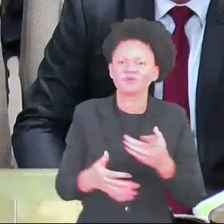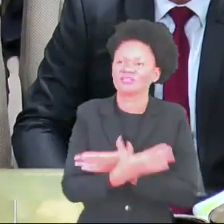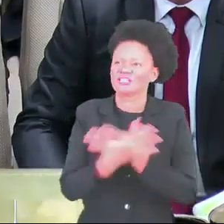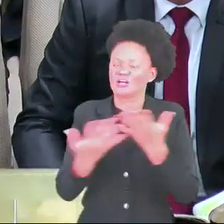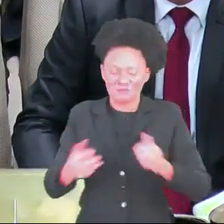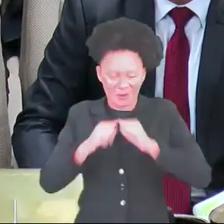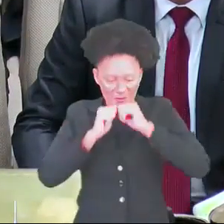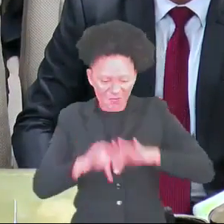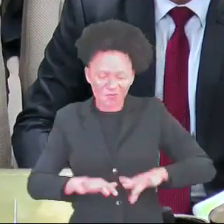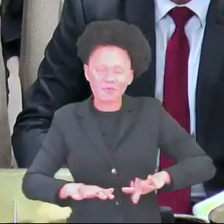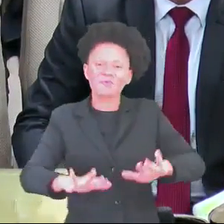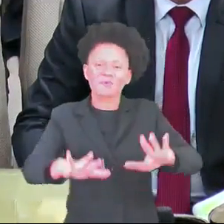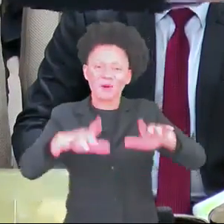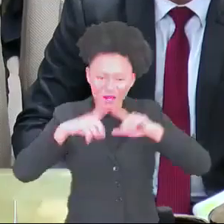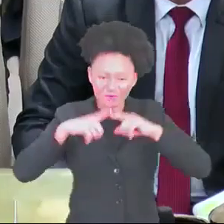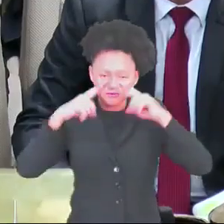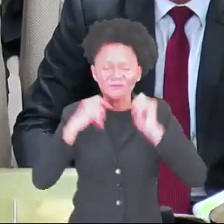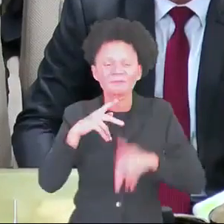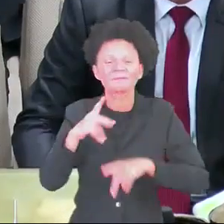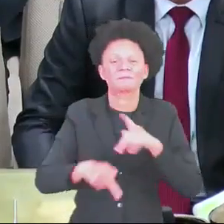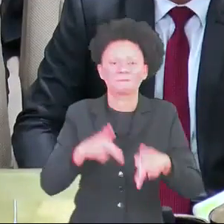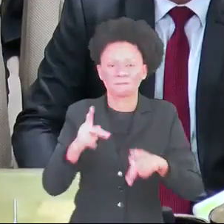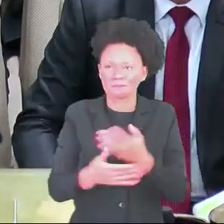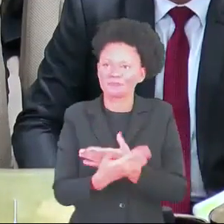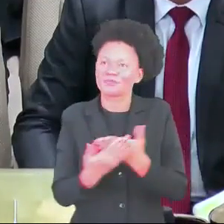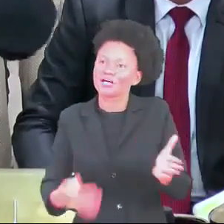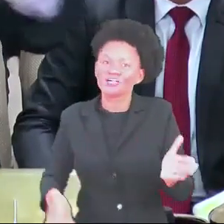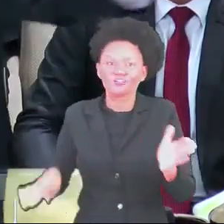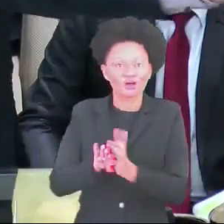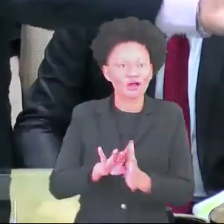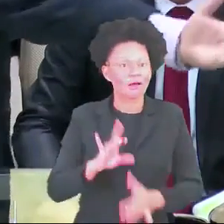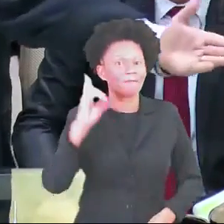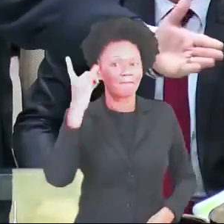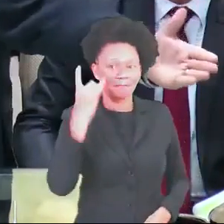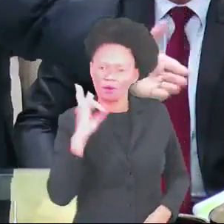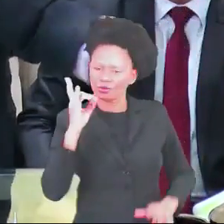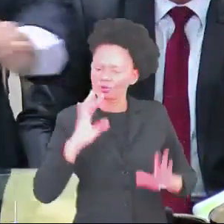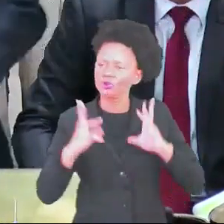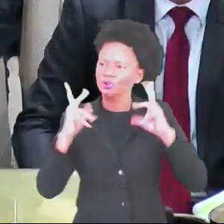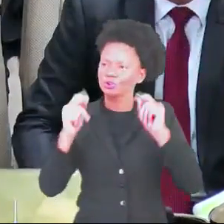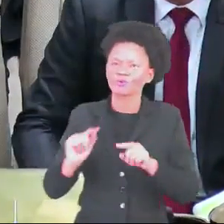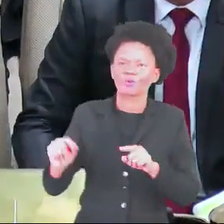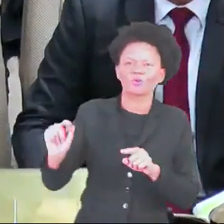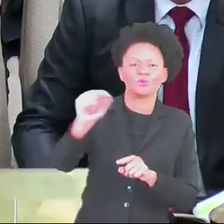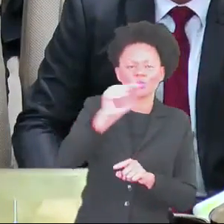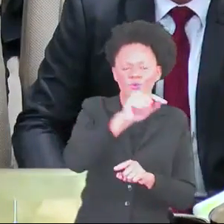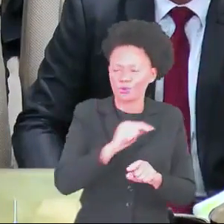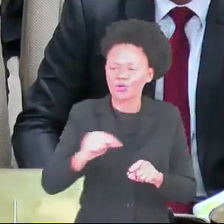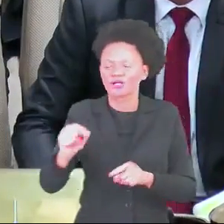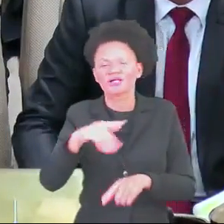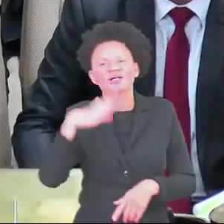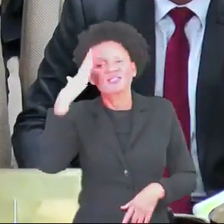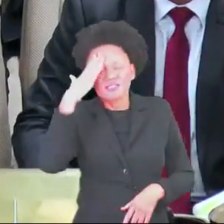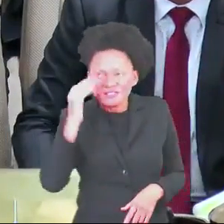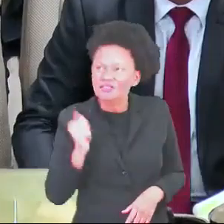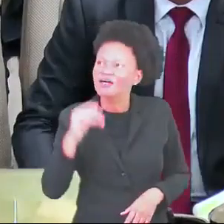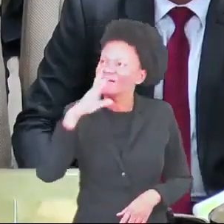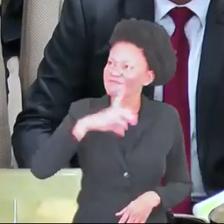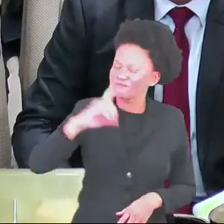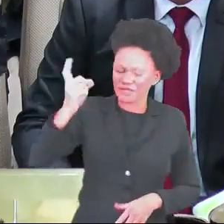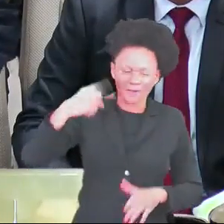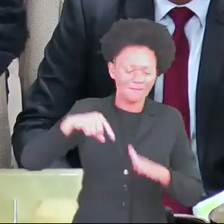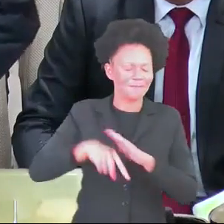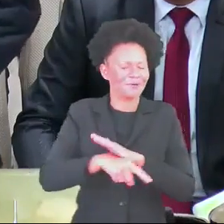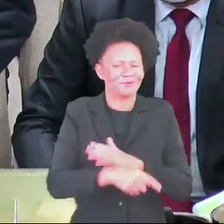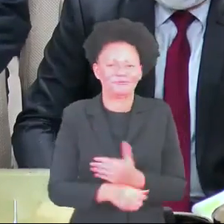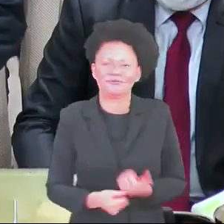invadindo Alagoas, que este povo estaria chegando na Bolívia e em todos os cantos. Eles sabiam que Deus tinha algo profundo